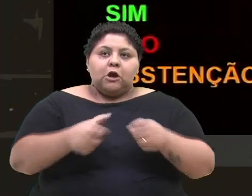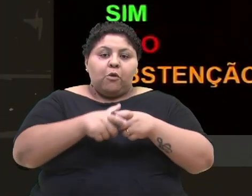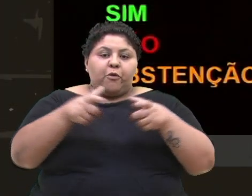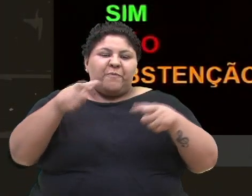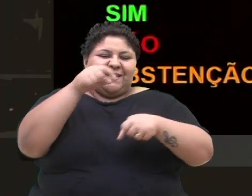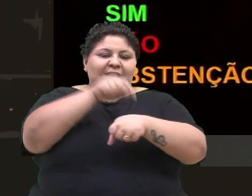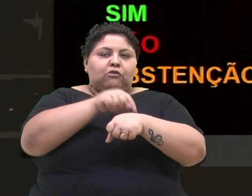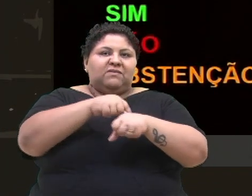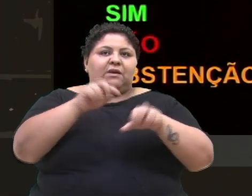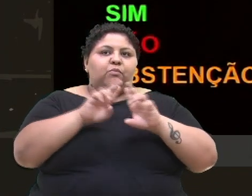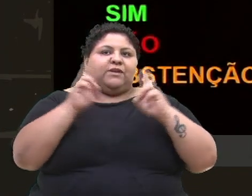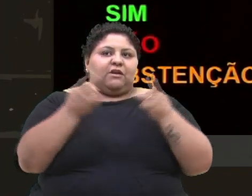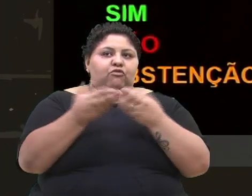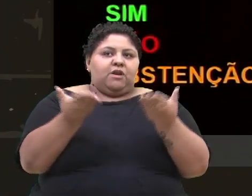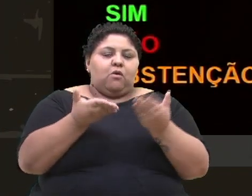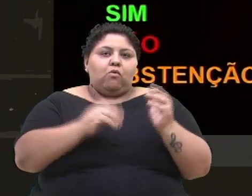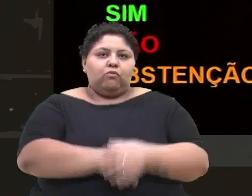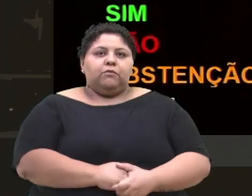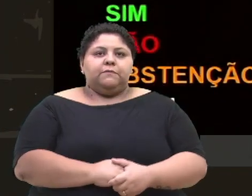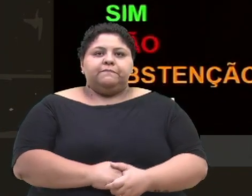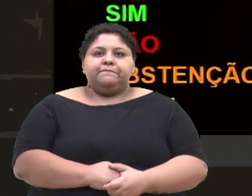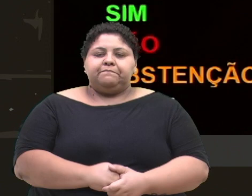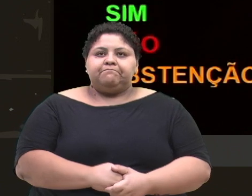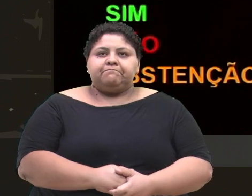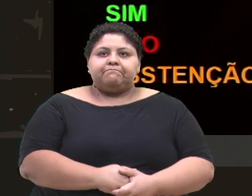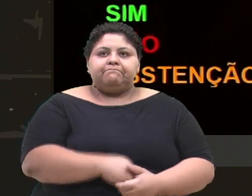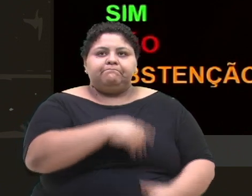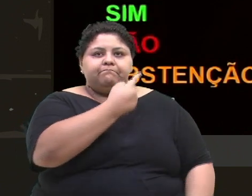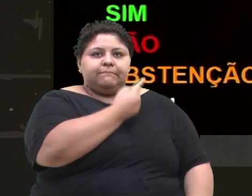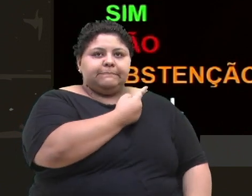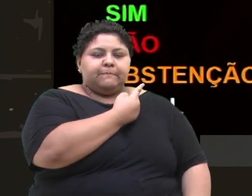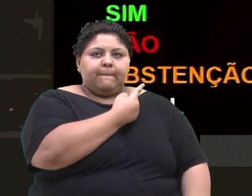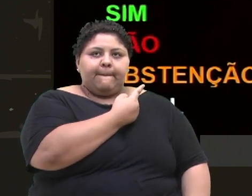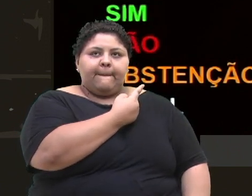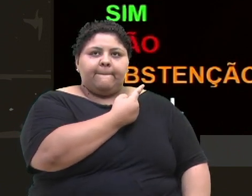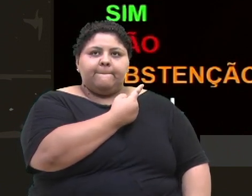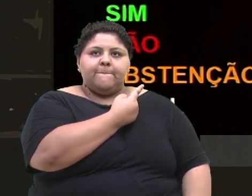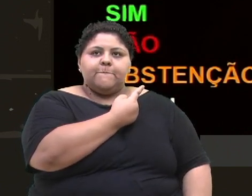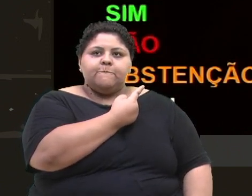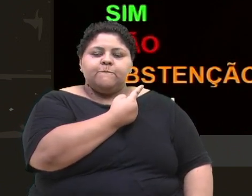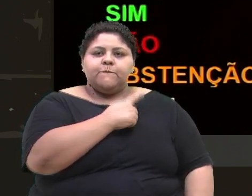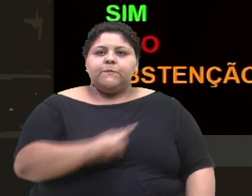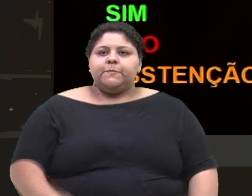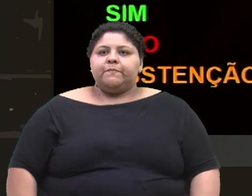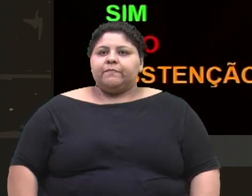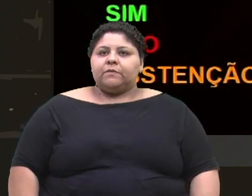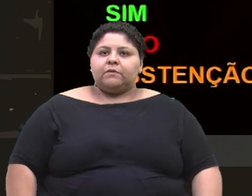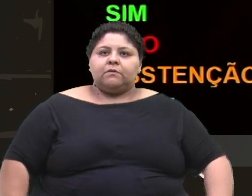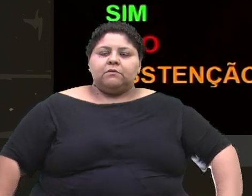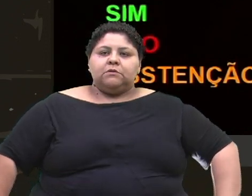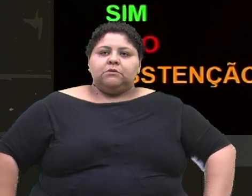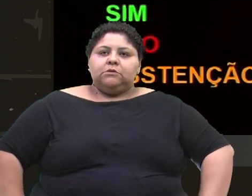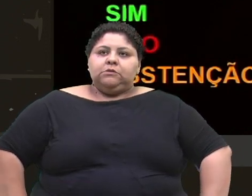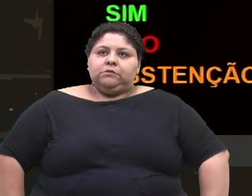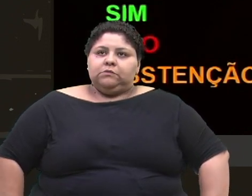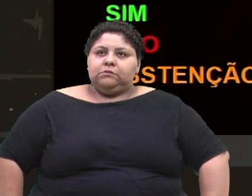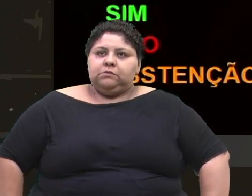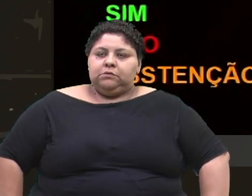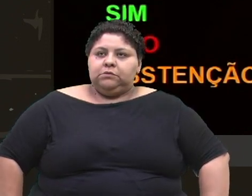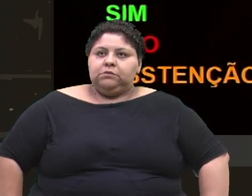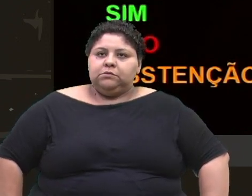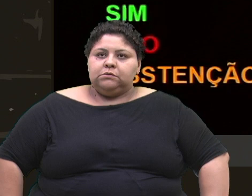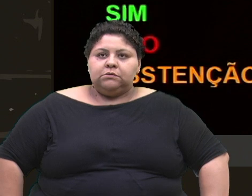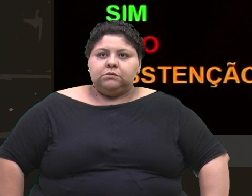sessão. Como vota Gladys Frisso? Eu voto sim, senhor presidente. Obrigado, Gladys Frisso. Eu voto sim,